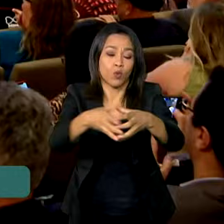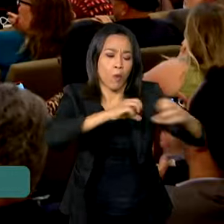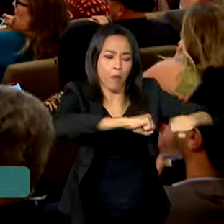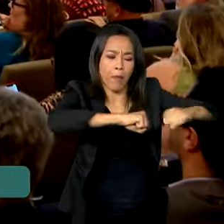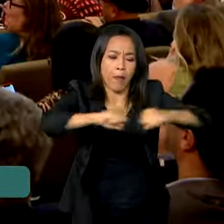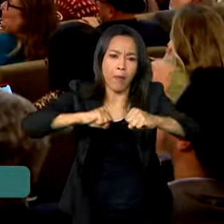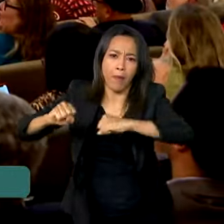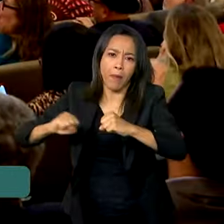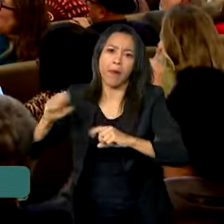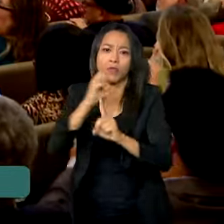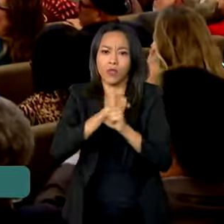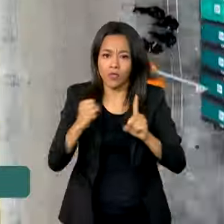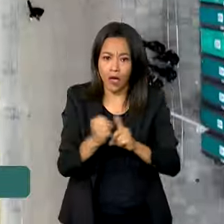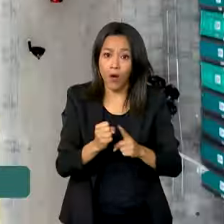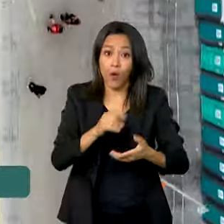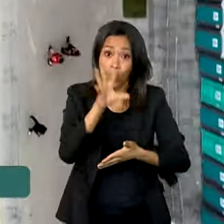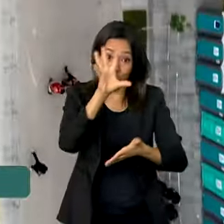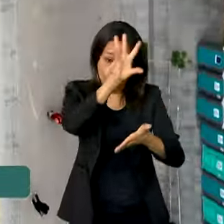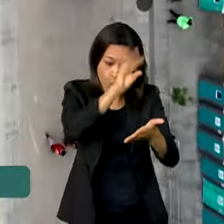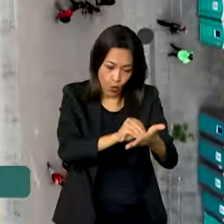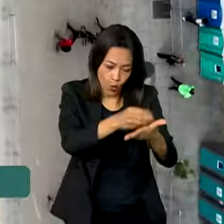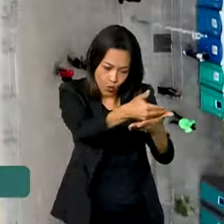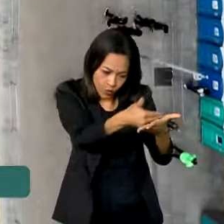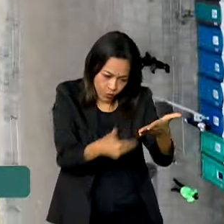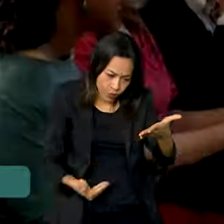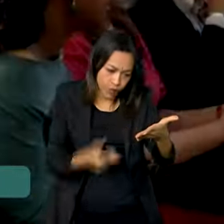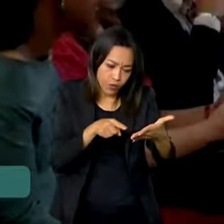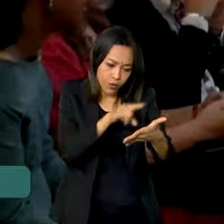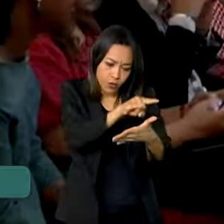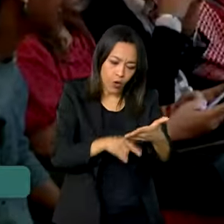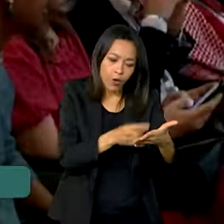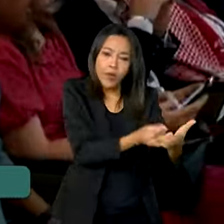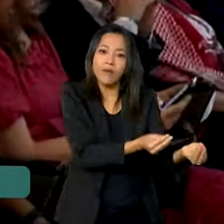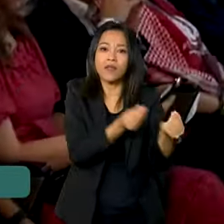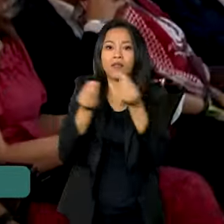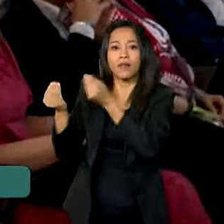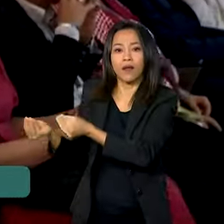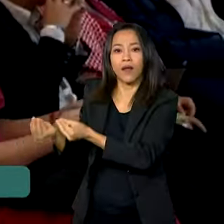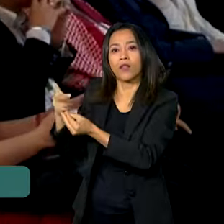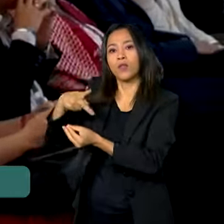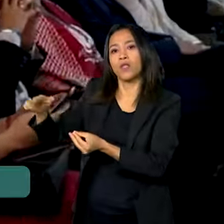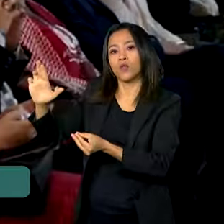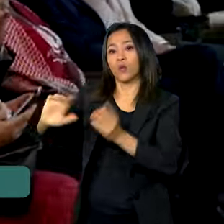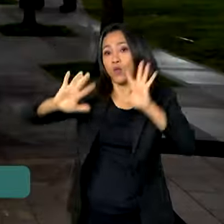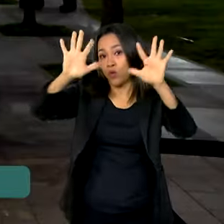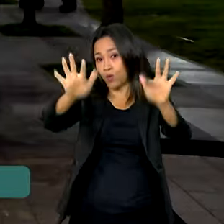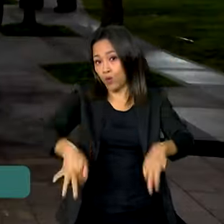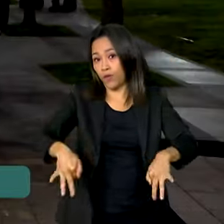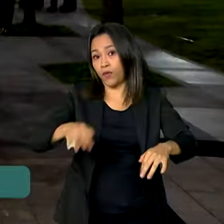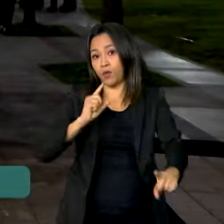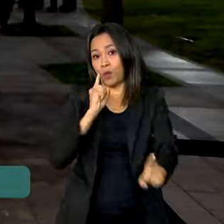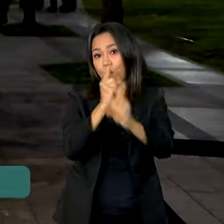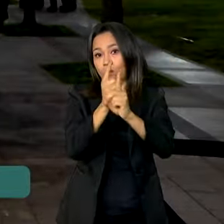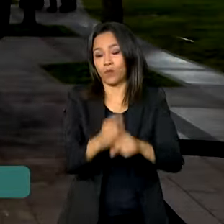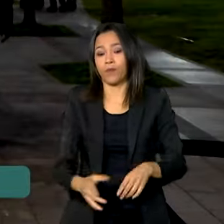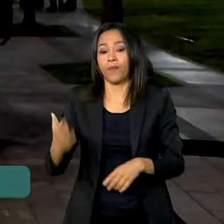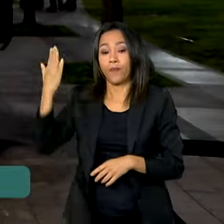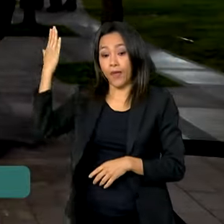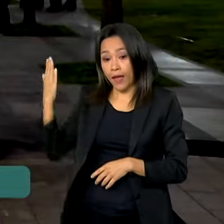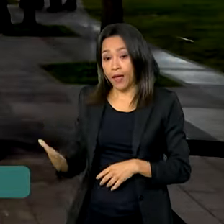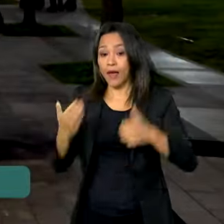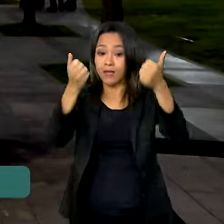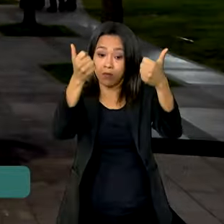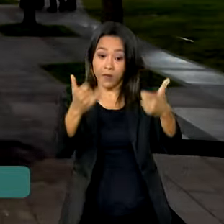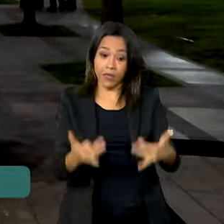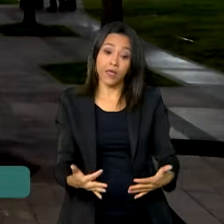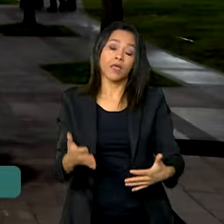com o resultado dessas discussões será entregue ao presidente Lula no encerramento do G20 Social. Eu acho que a gente está num momento assim